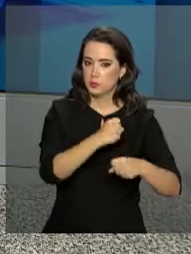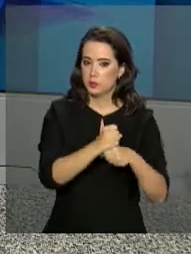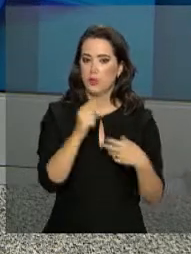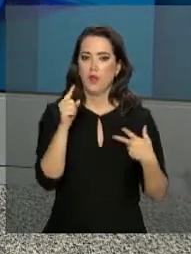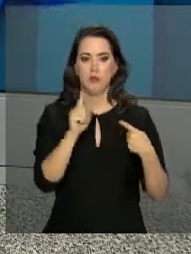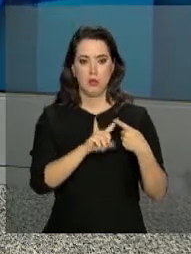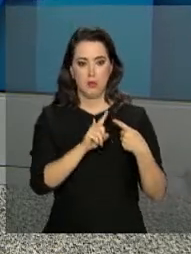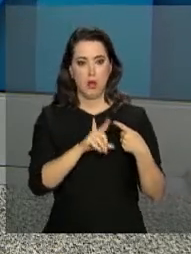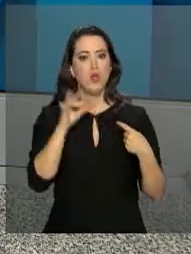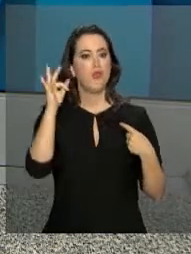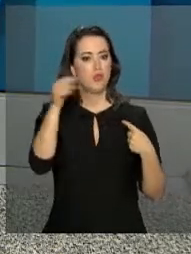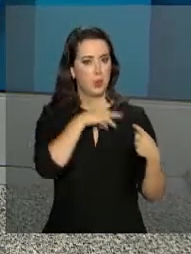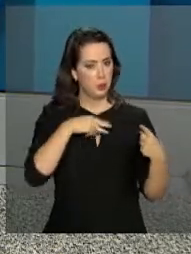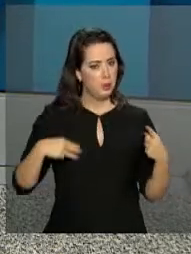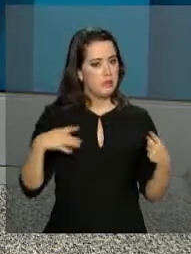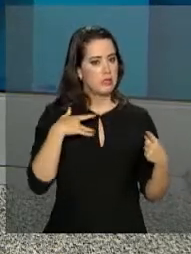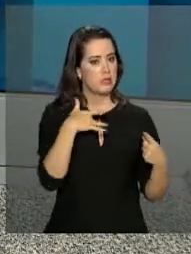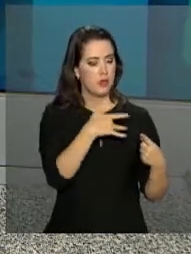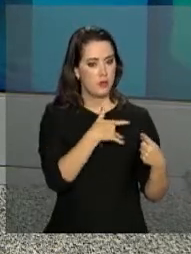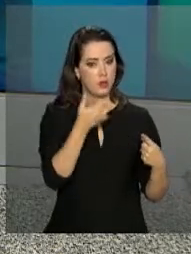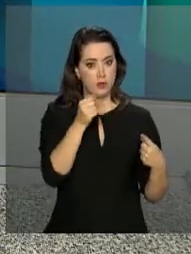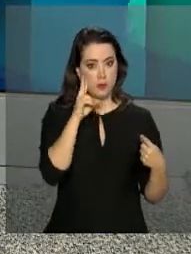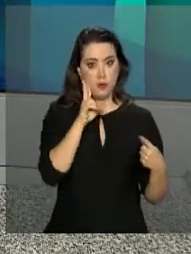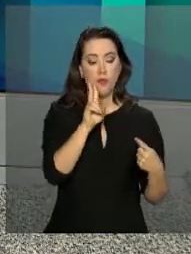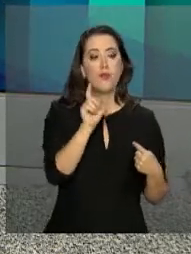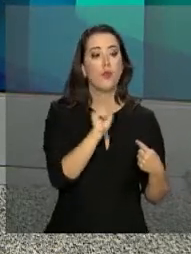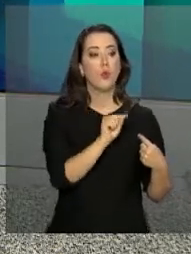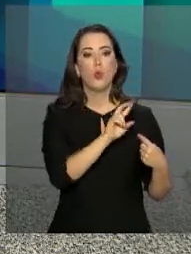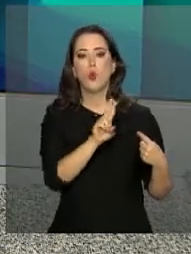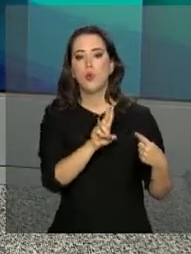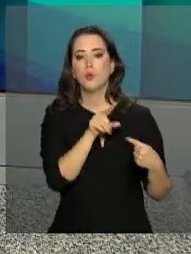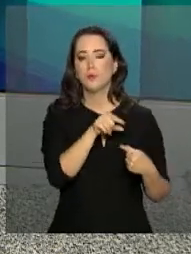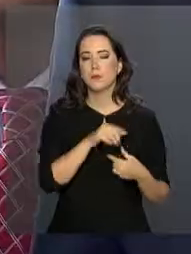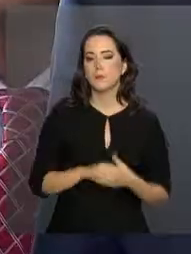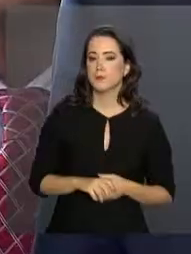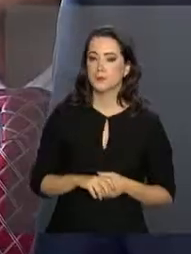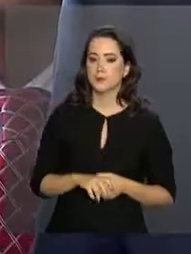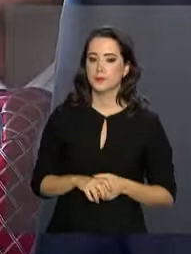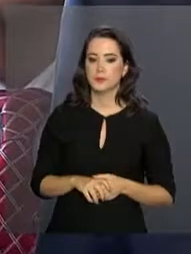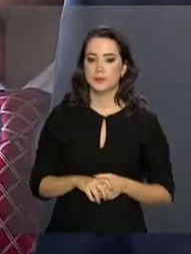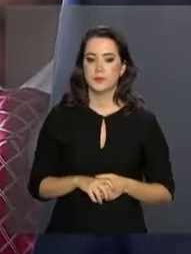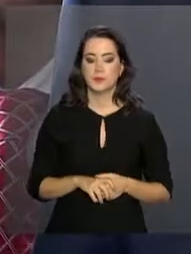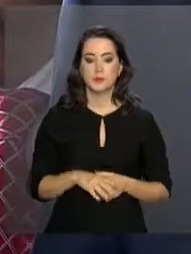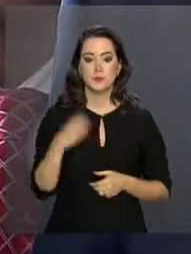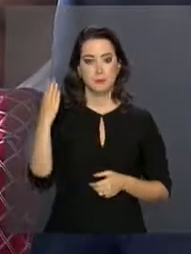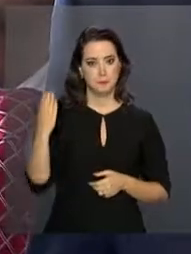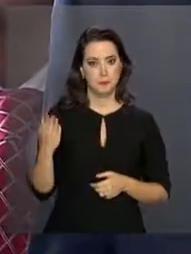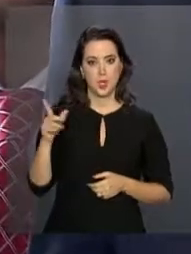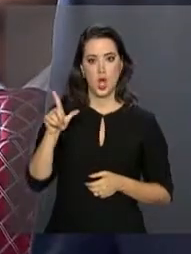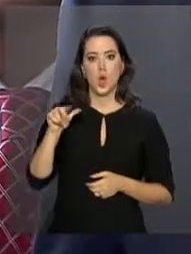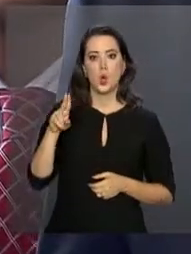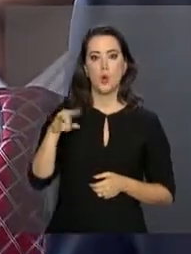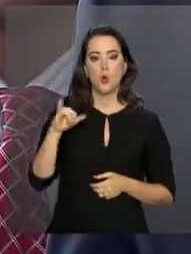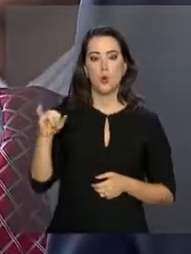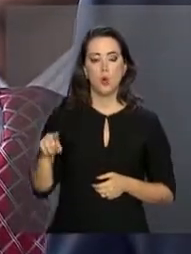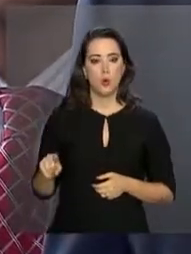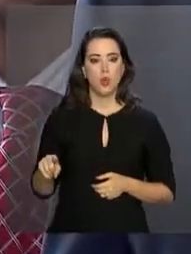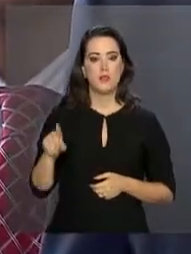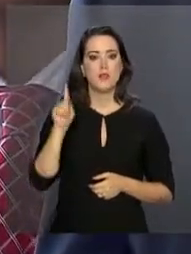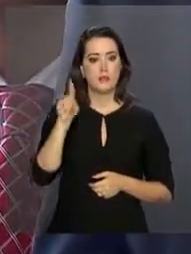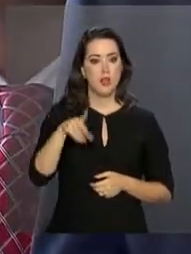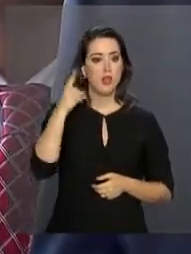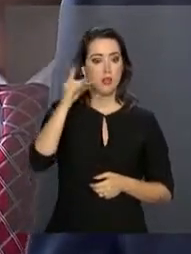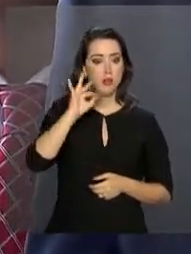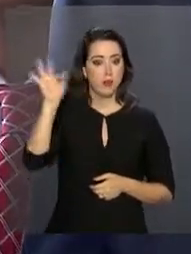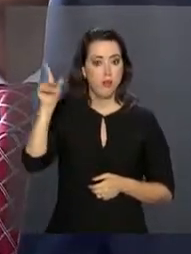entre os destaques o futuro ministro da saúde vamos acompanhar o agente luiz henrique mandetta é deputado federal